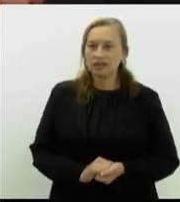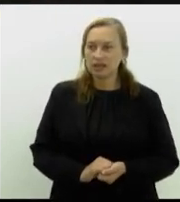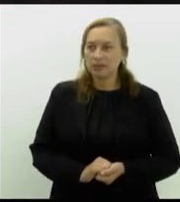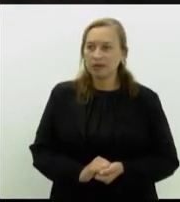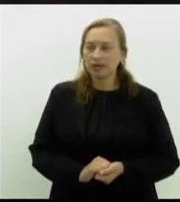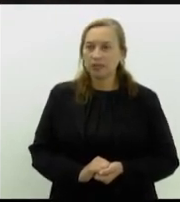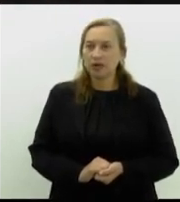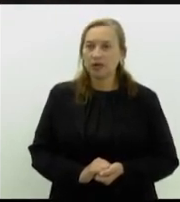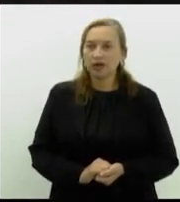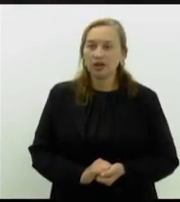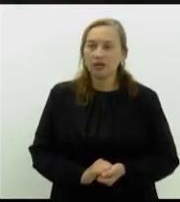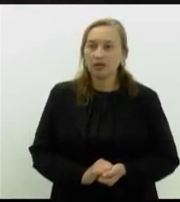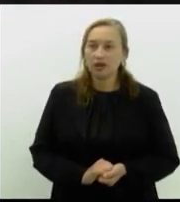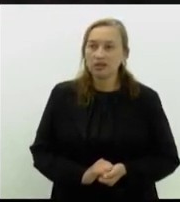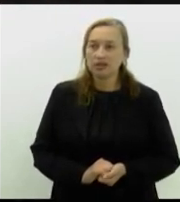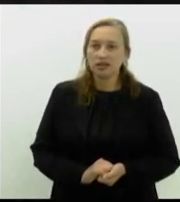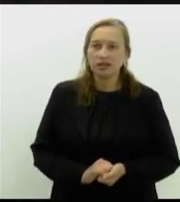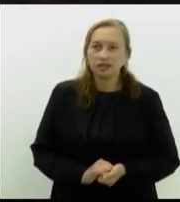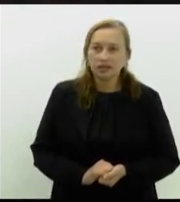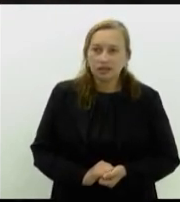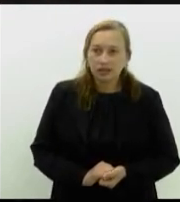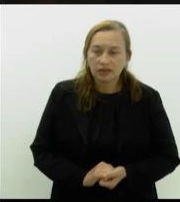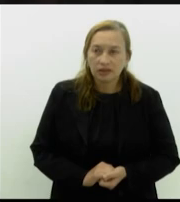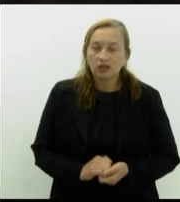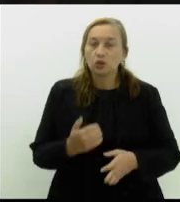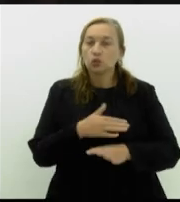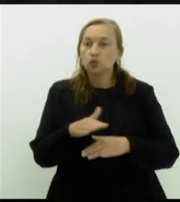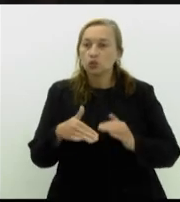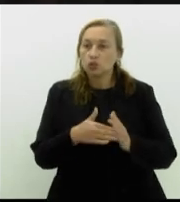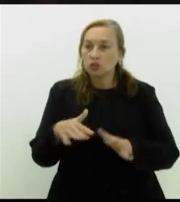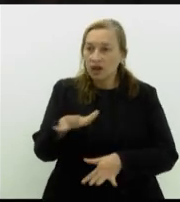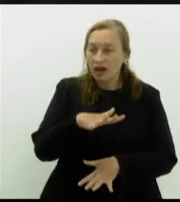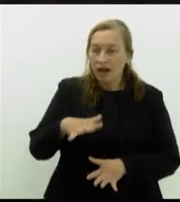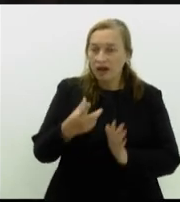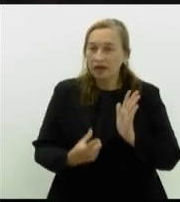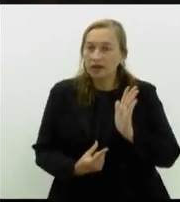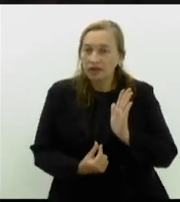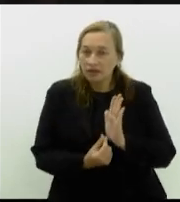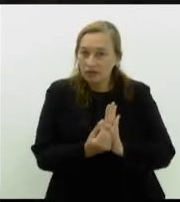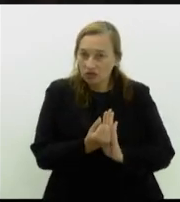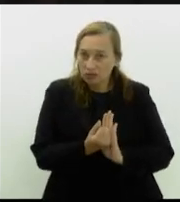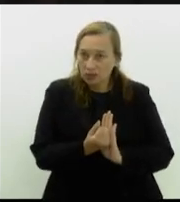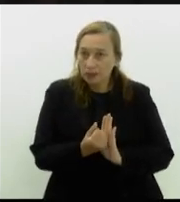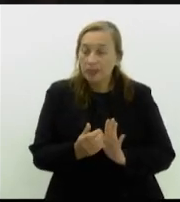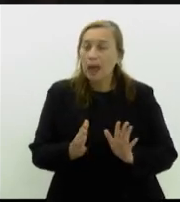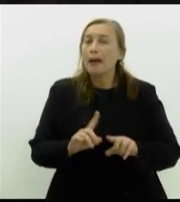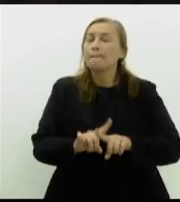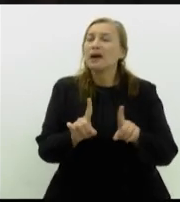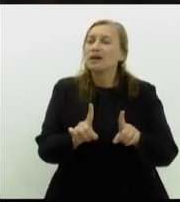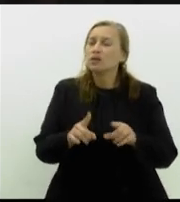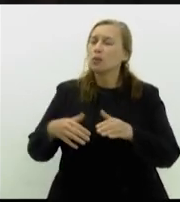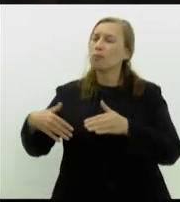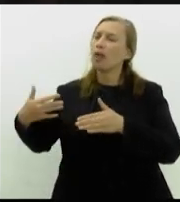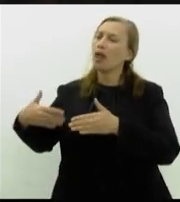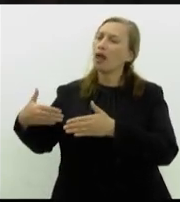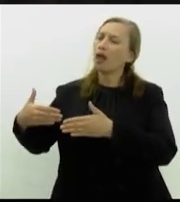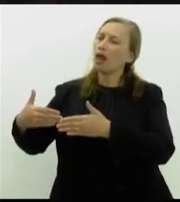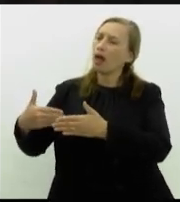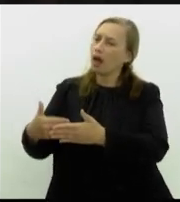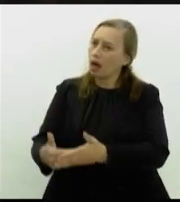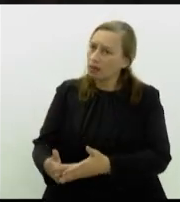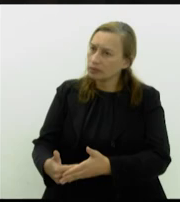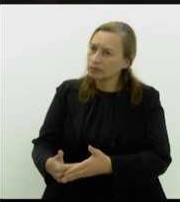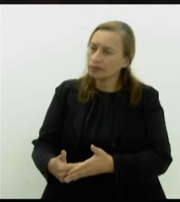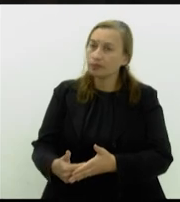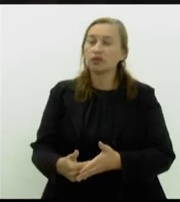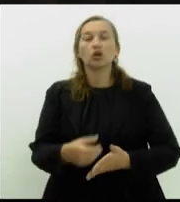pode-se remanejar toda a parte de investimento. Mas, com o passar do tempo,